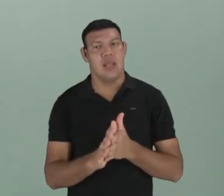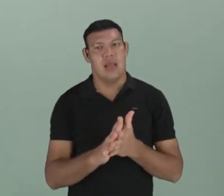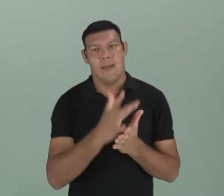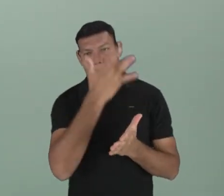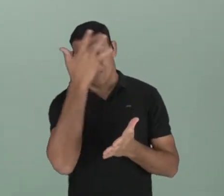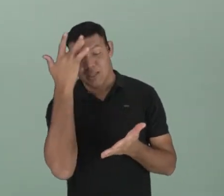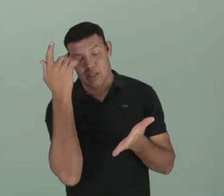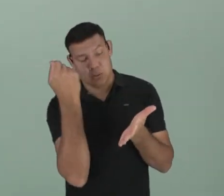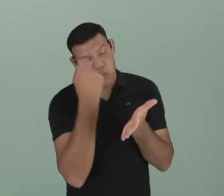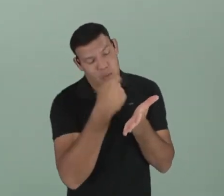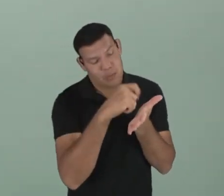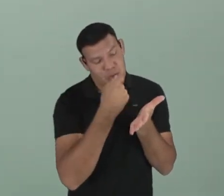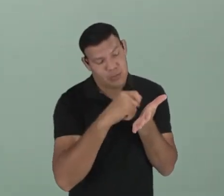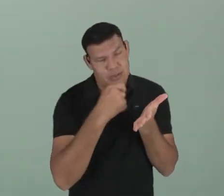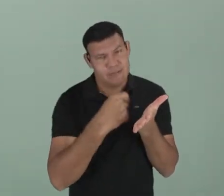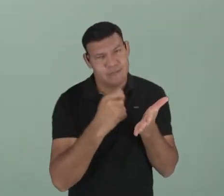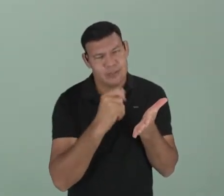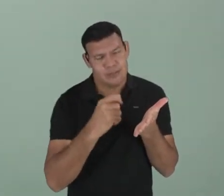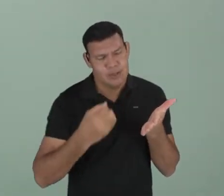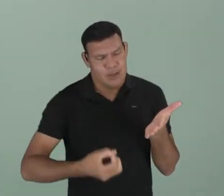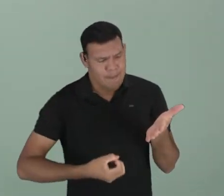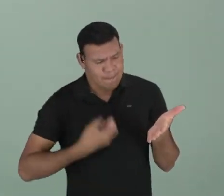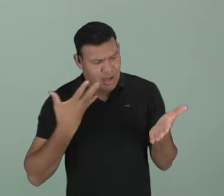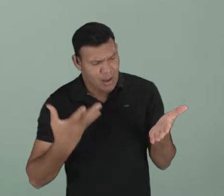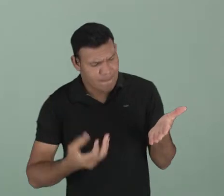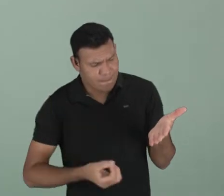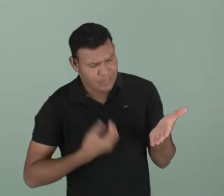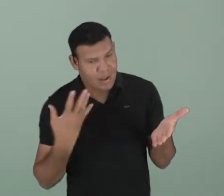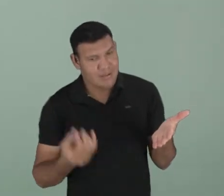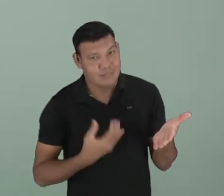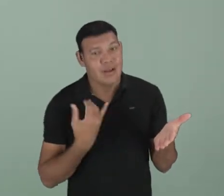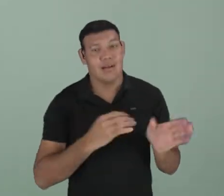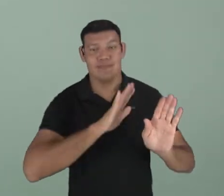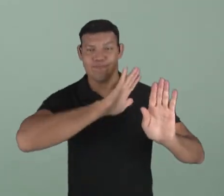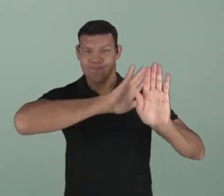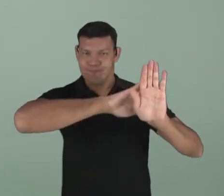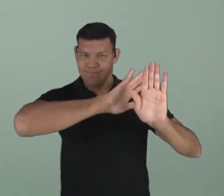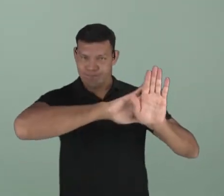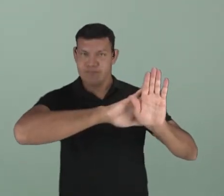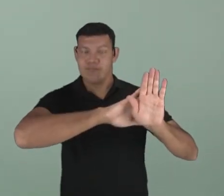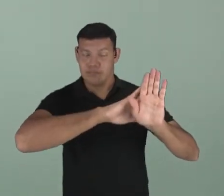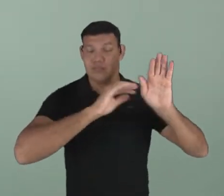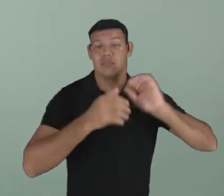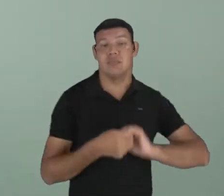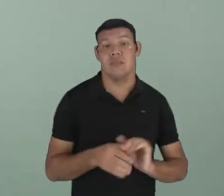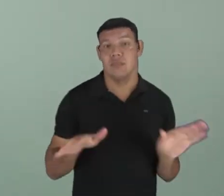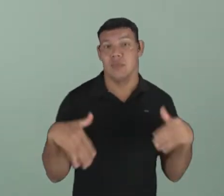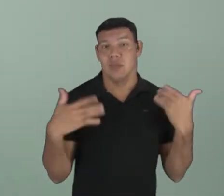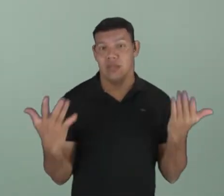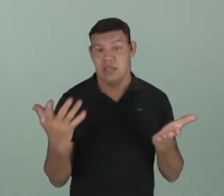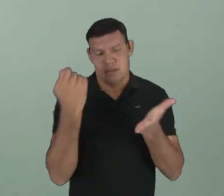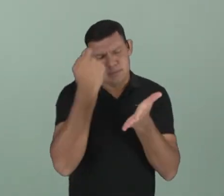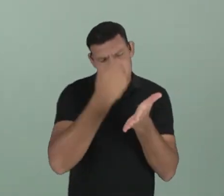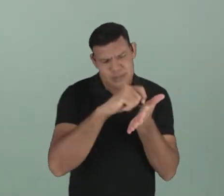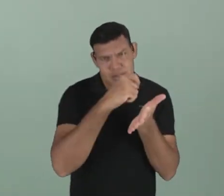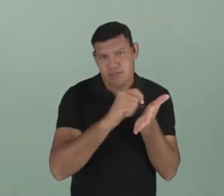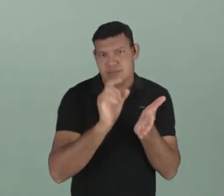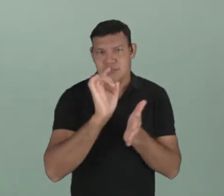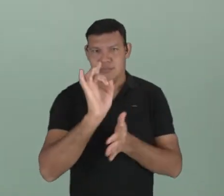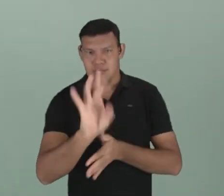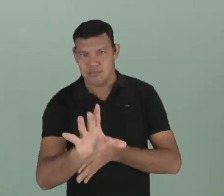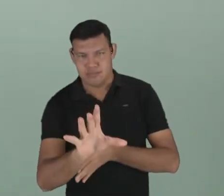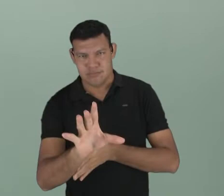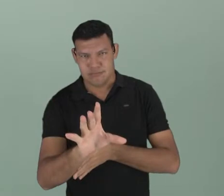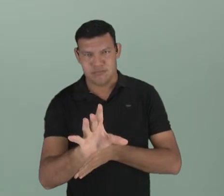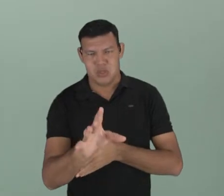vai escrever, ele expressa muito das ideologias. Então, quando se escreve, não se